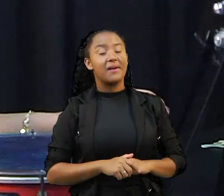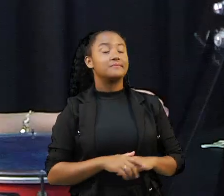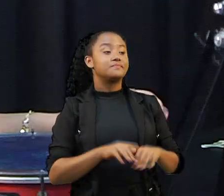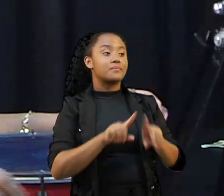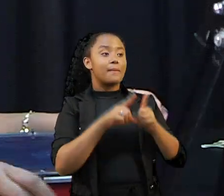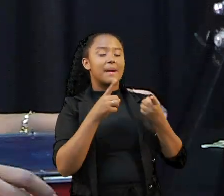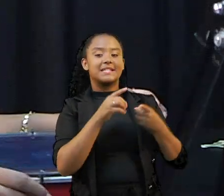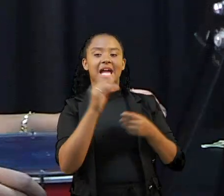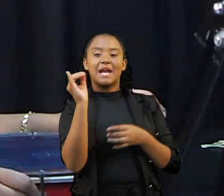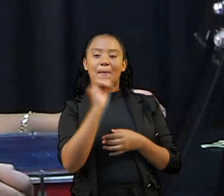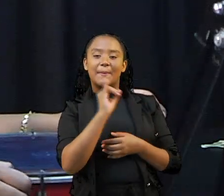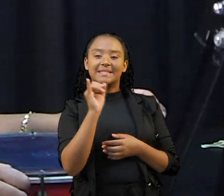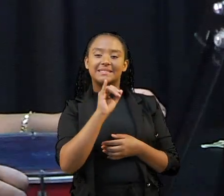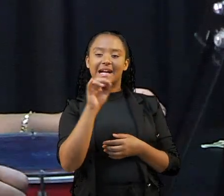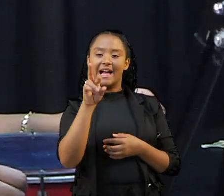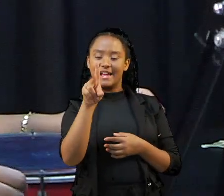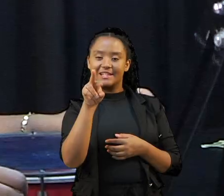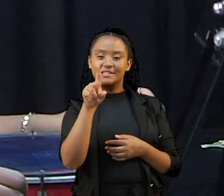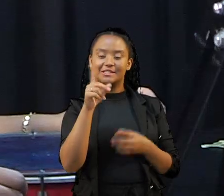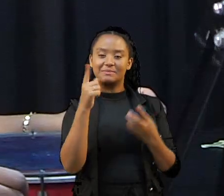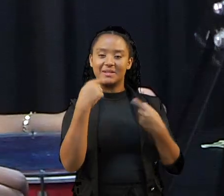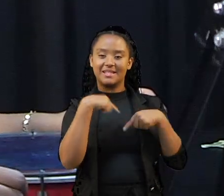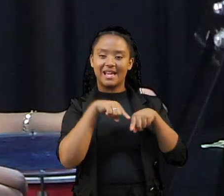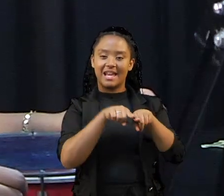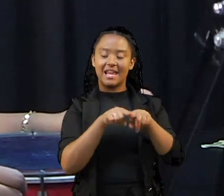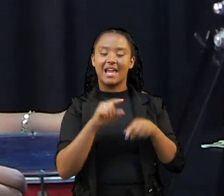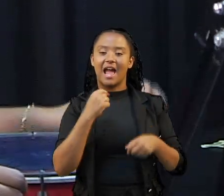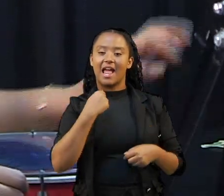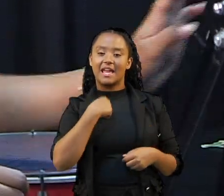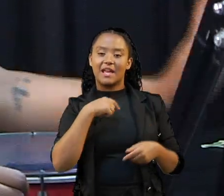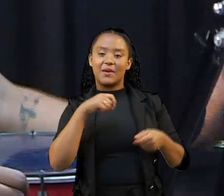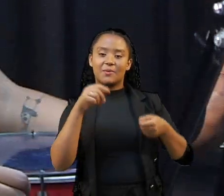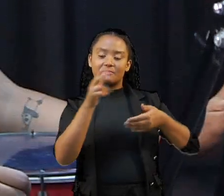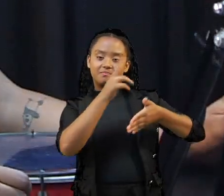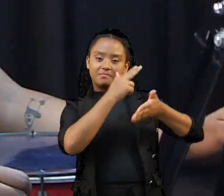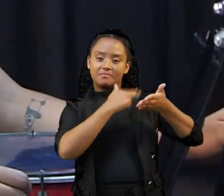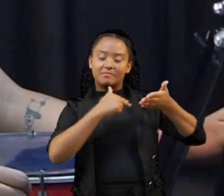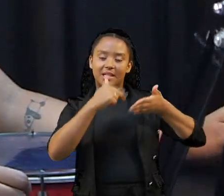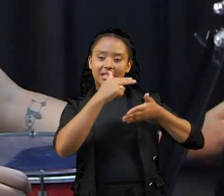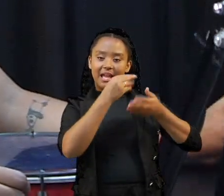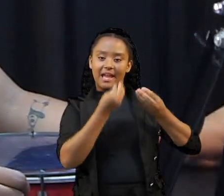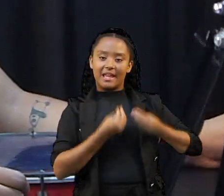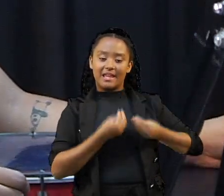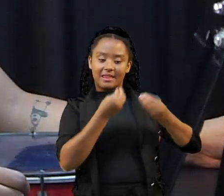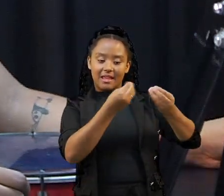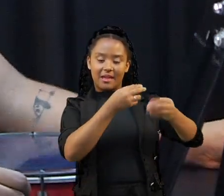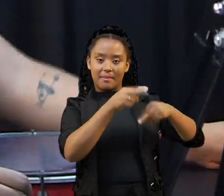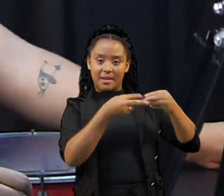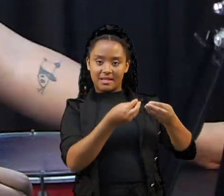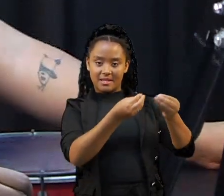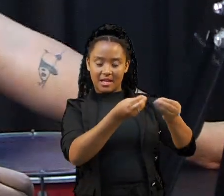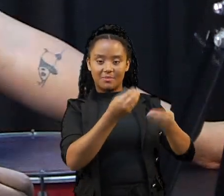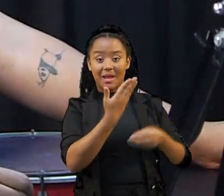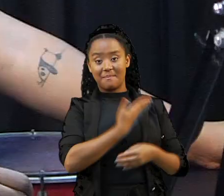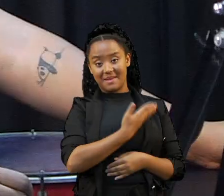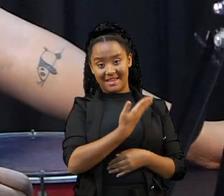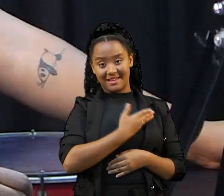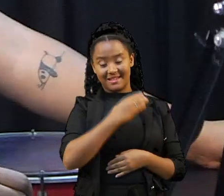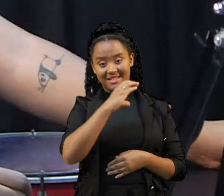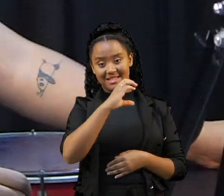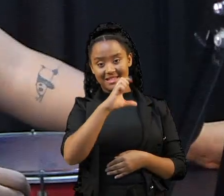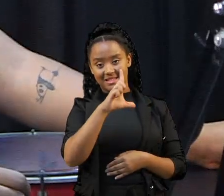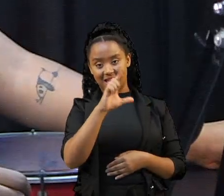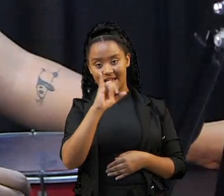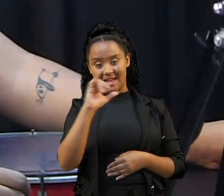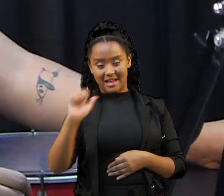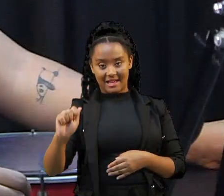de irmandade, de parceria. Essa daqui essa tela eu fiz para uma amiga minha, que chama Célia.